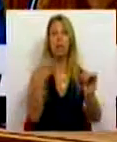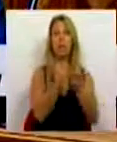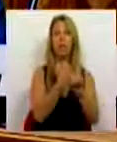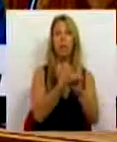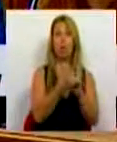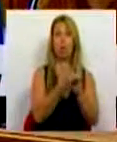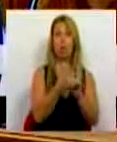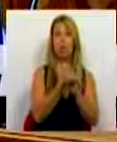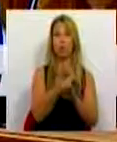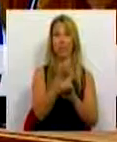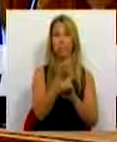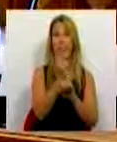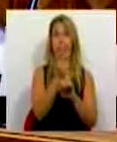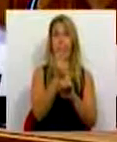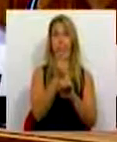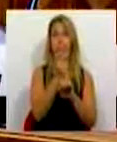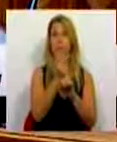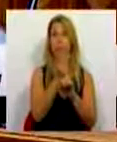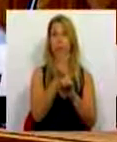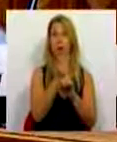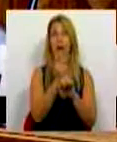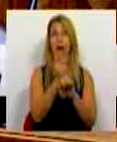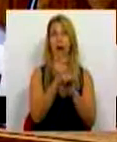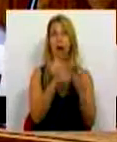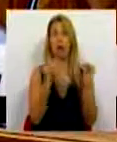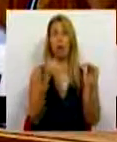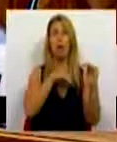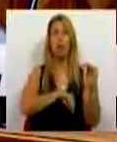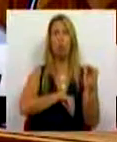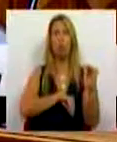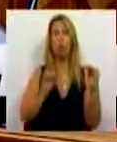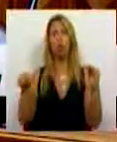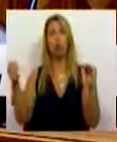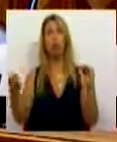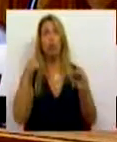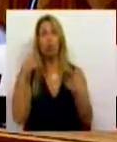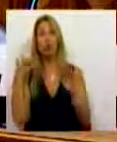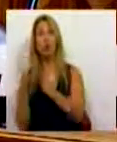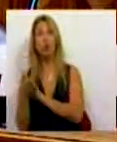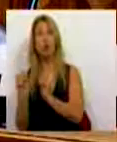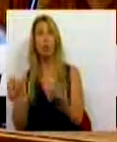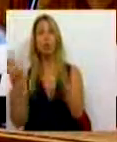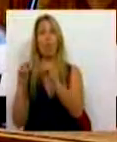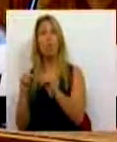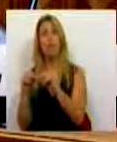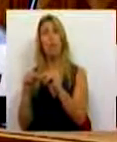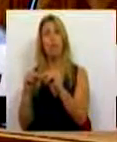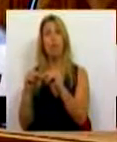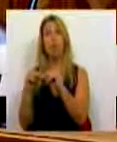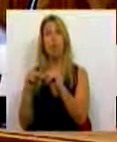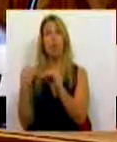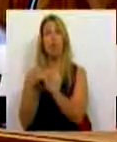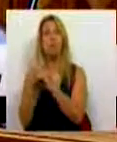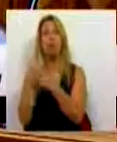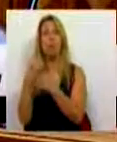há muitos anos em determinadas posições remuneratórias e os que entram de novo para a função